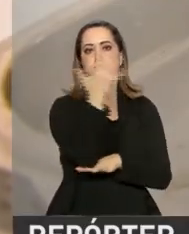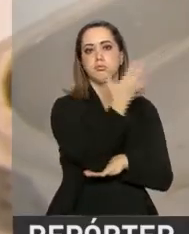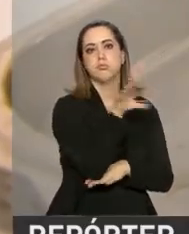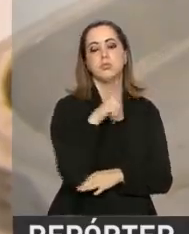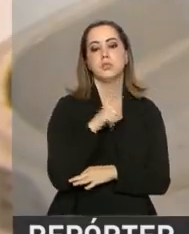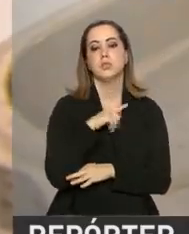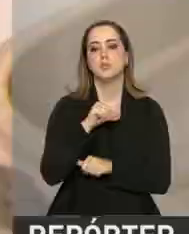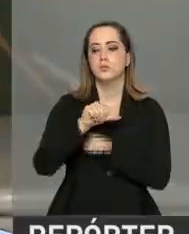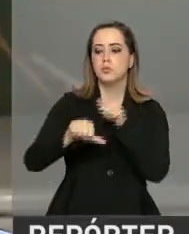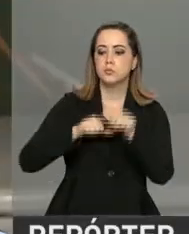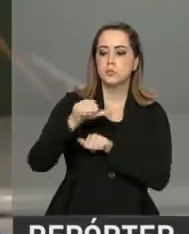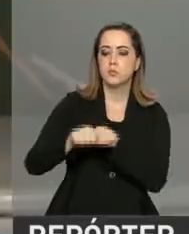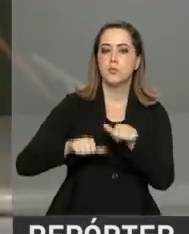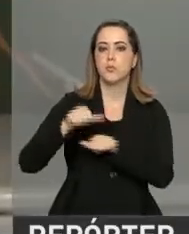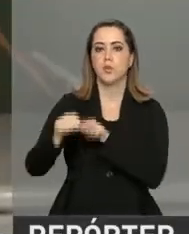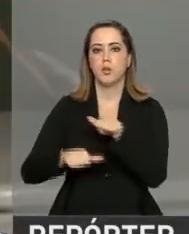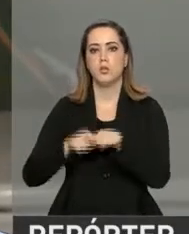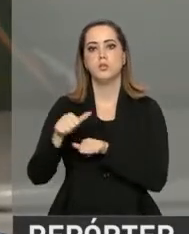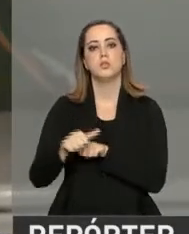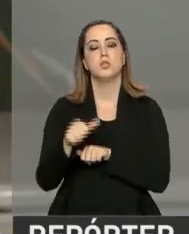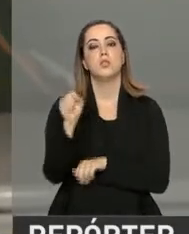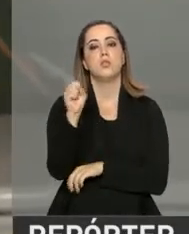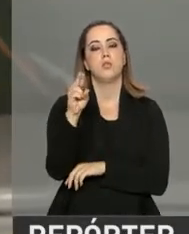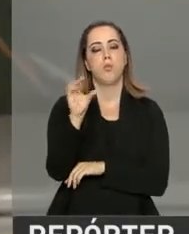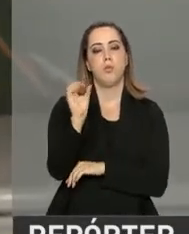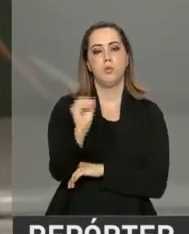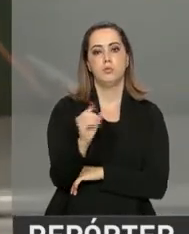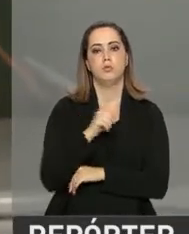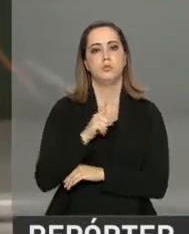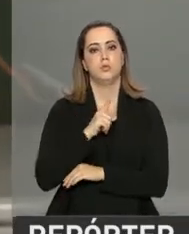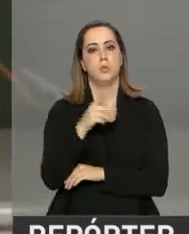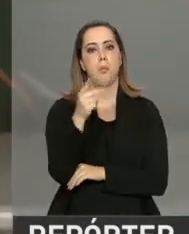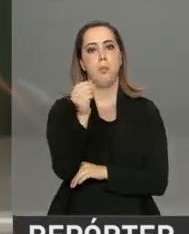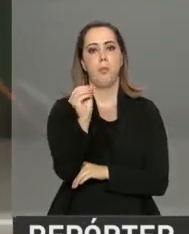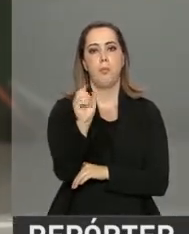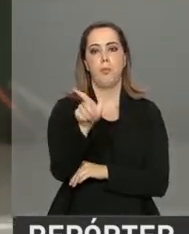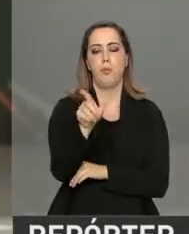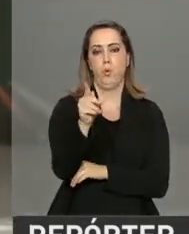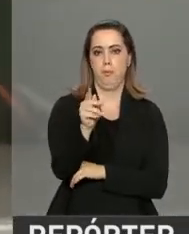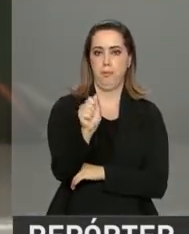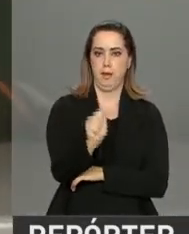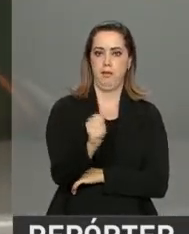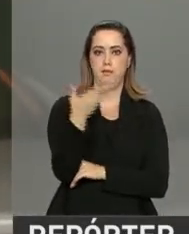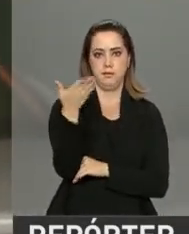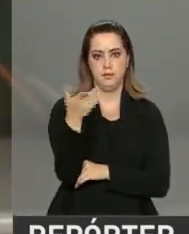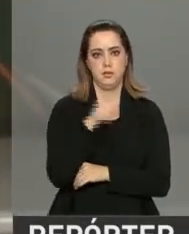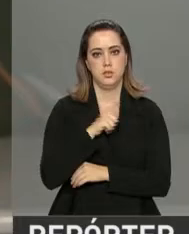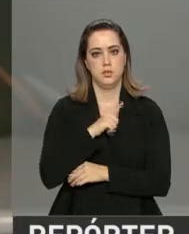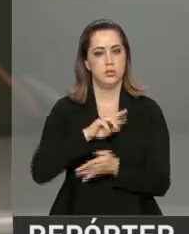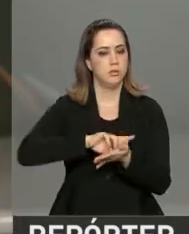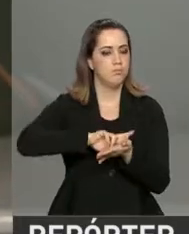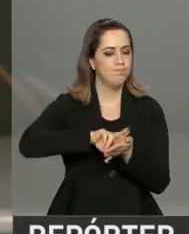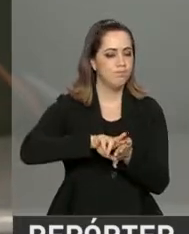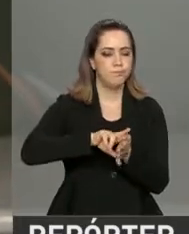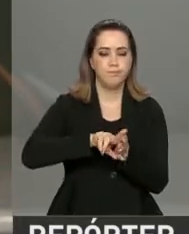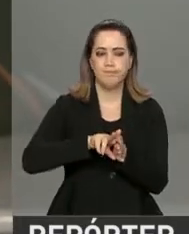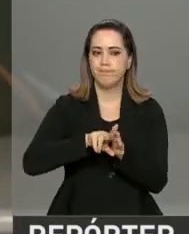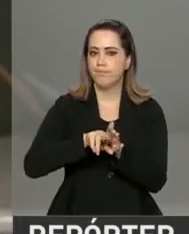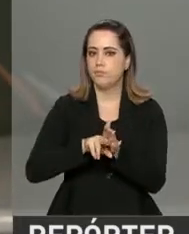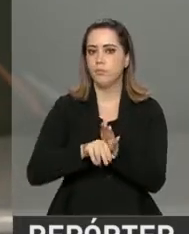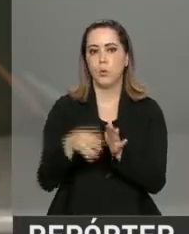em polpas cada cooperado traz sua produção de frutas é trabalhando com acerola caju